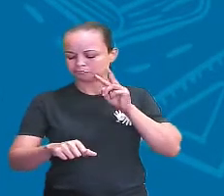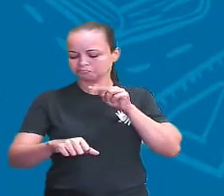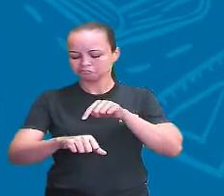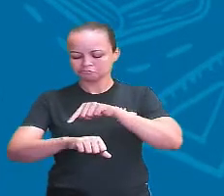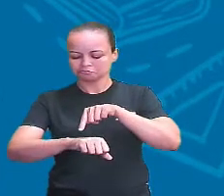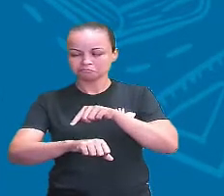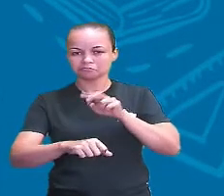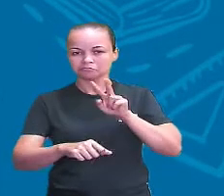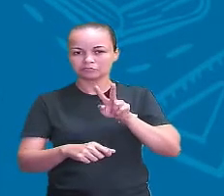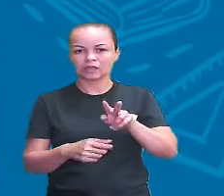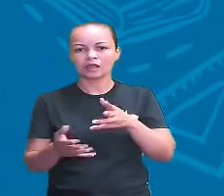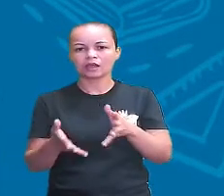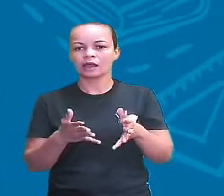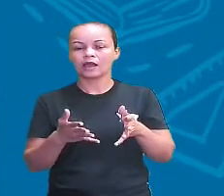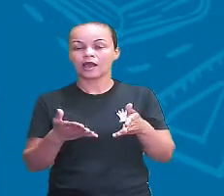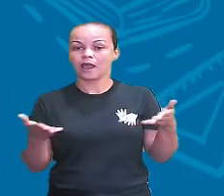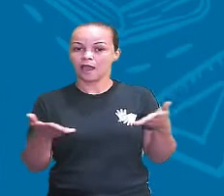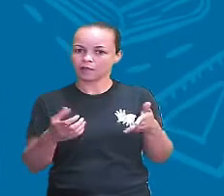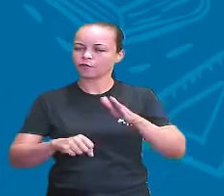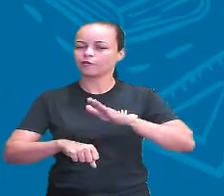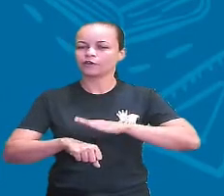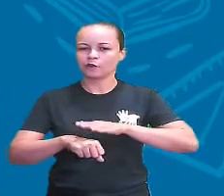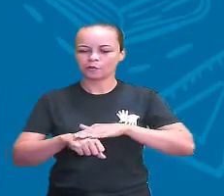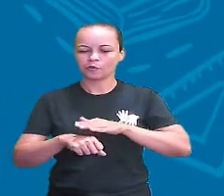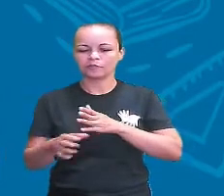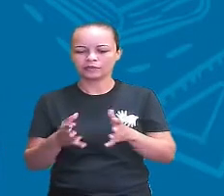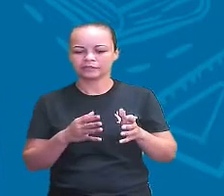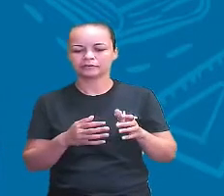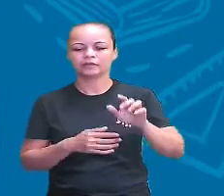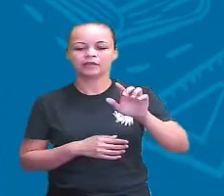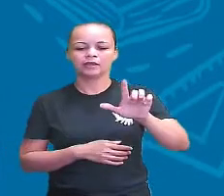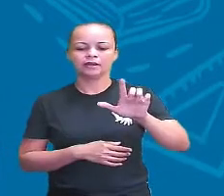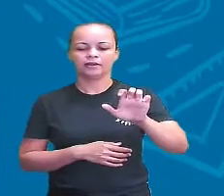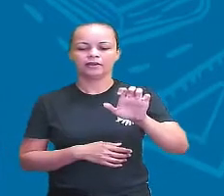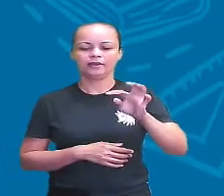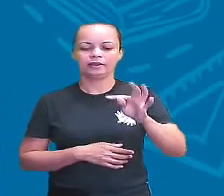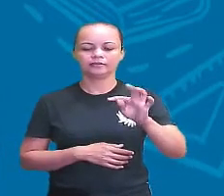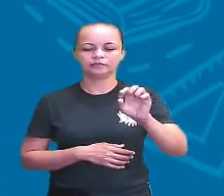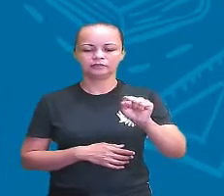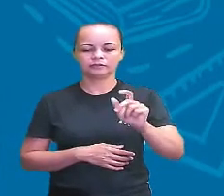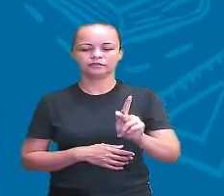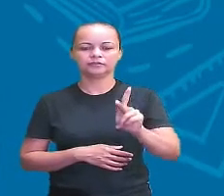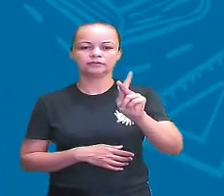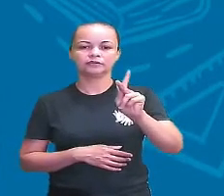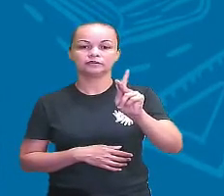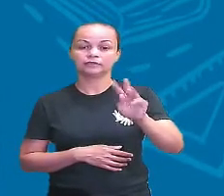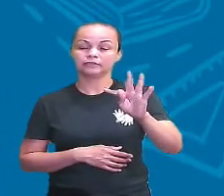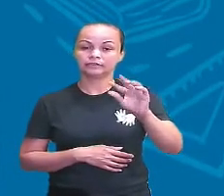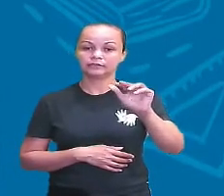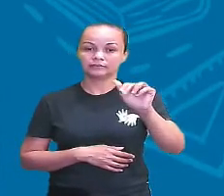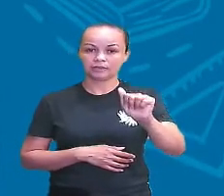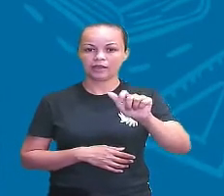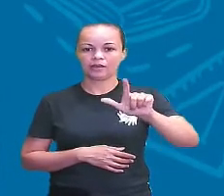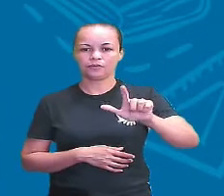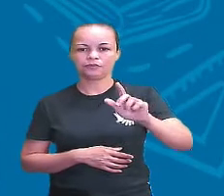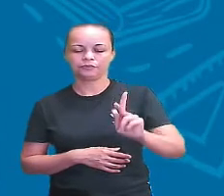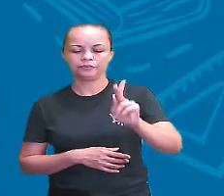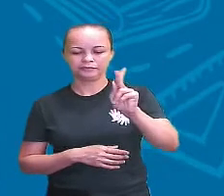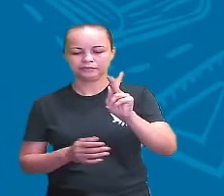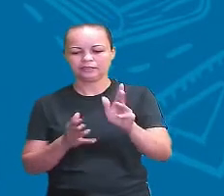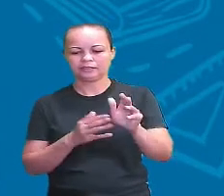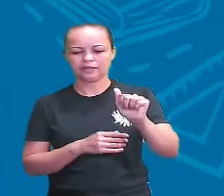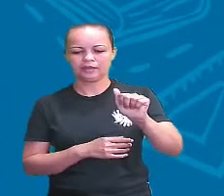Então, agora chegou o tal do Let's talk about the time. Vamos falar sobre as horas. Let's